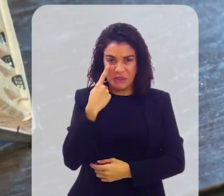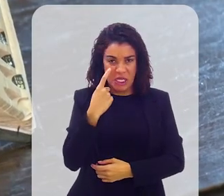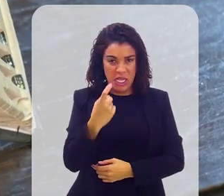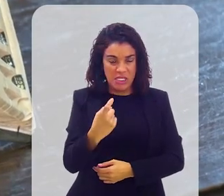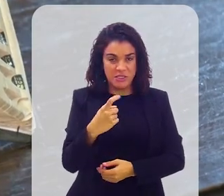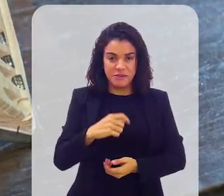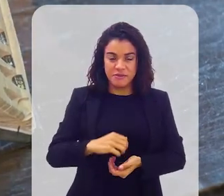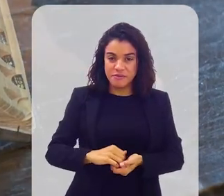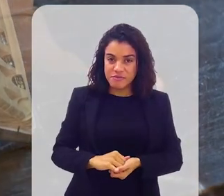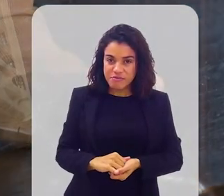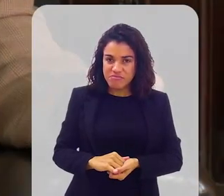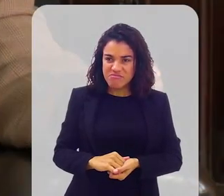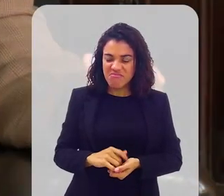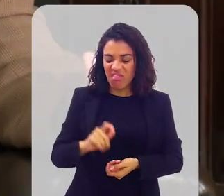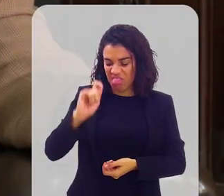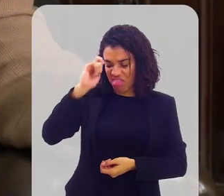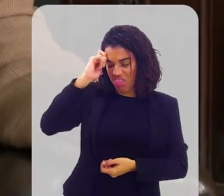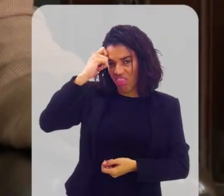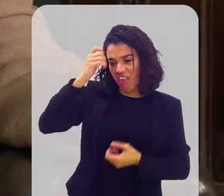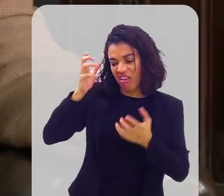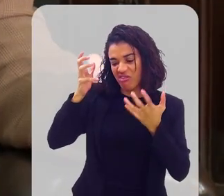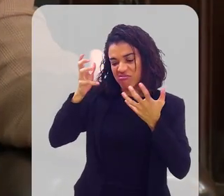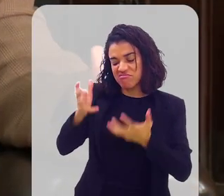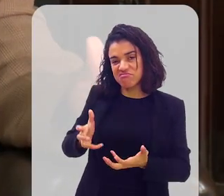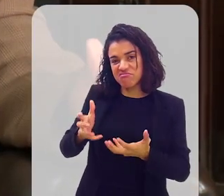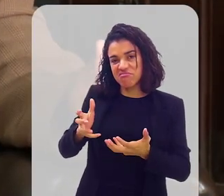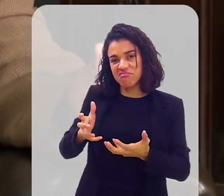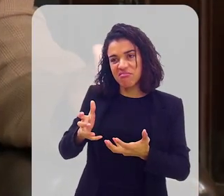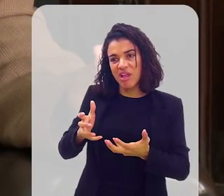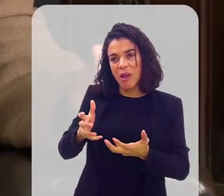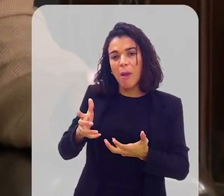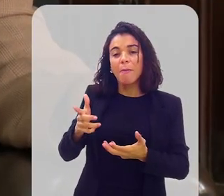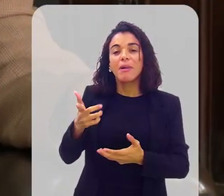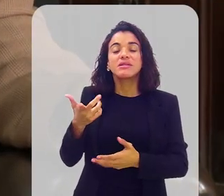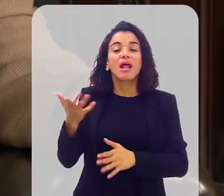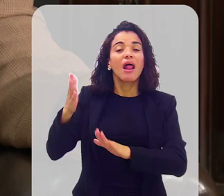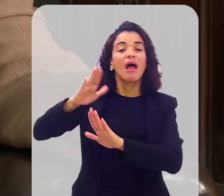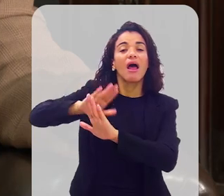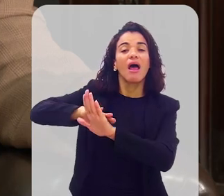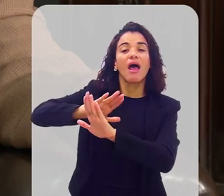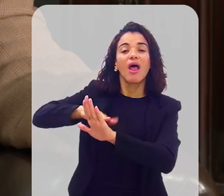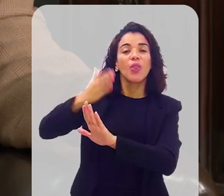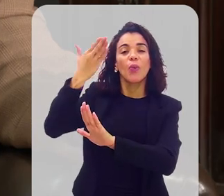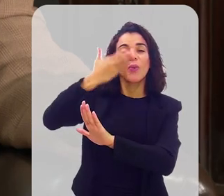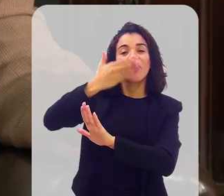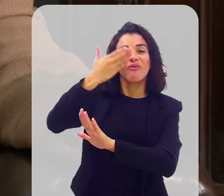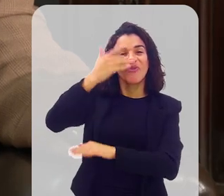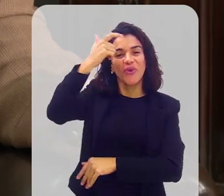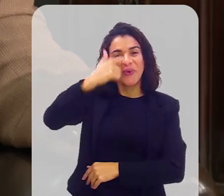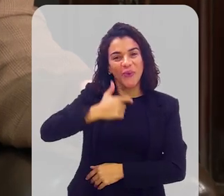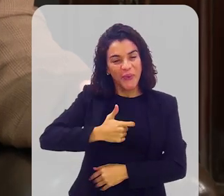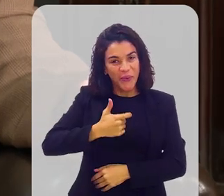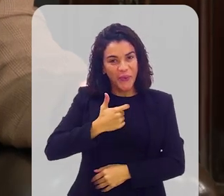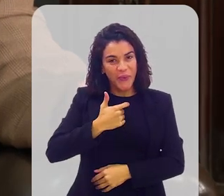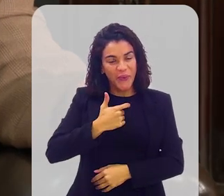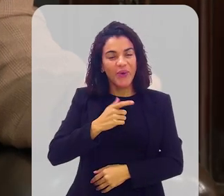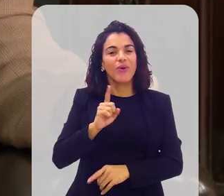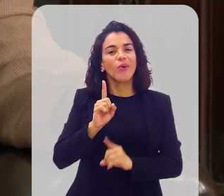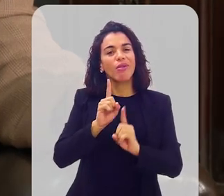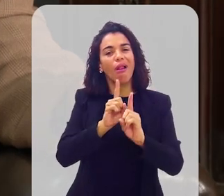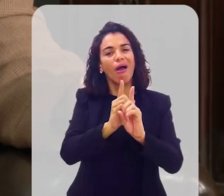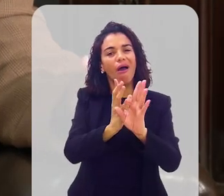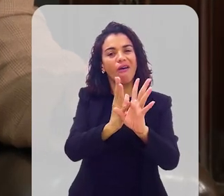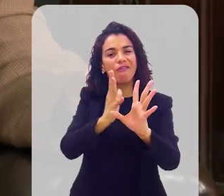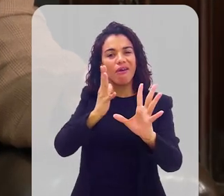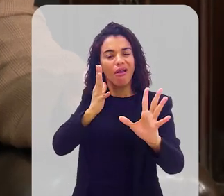Ela disse: que neguinho chato. Mas ela não tinha me visto atrás dela. E quando ela saiu